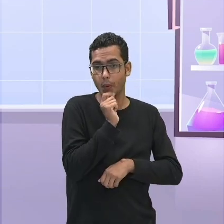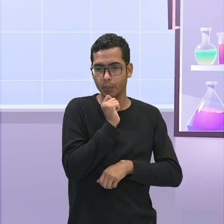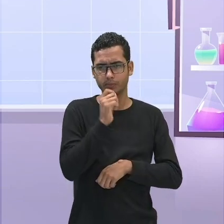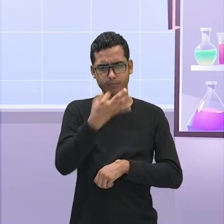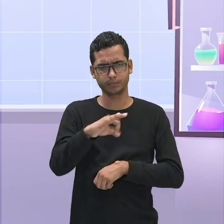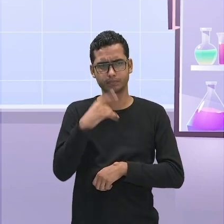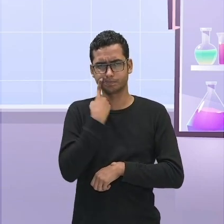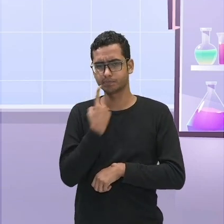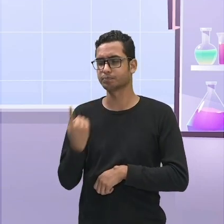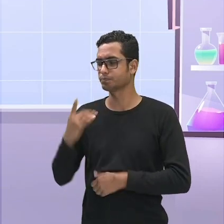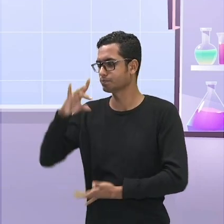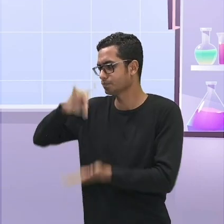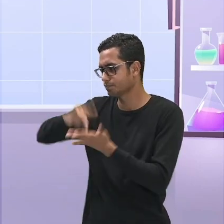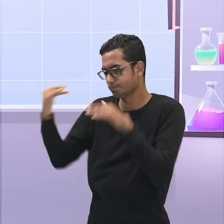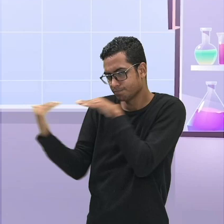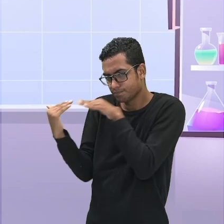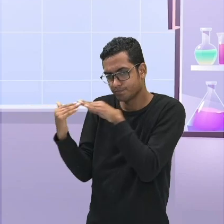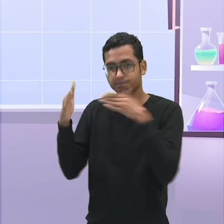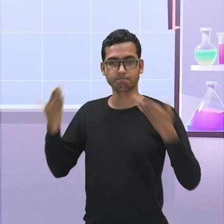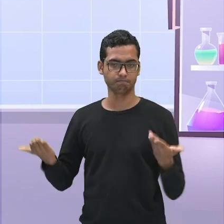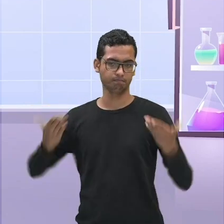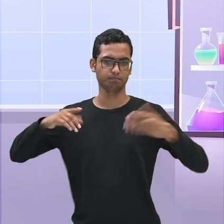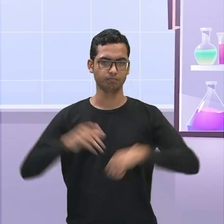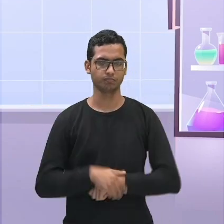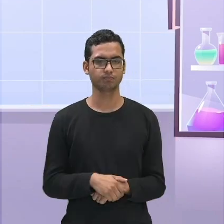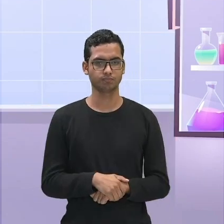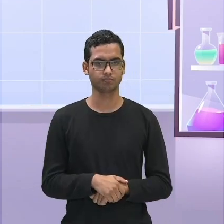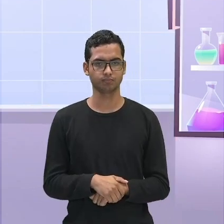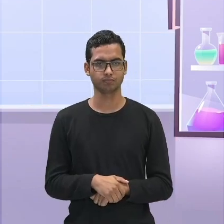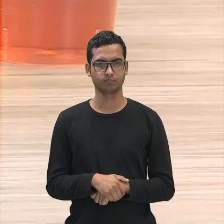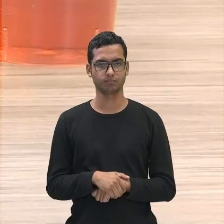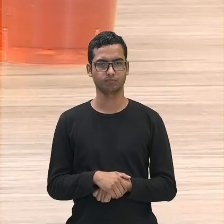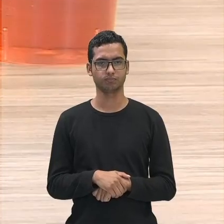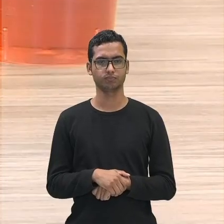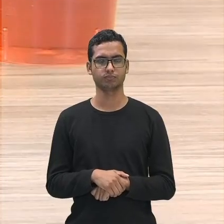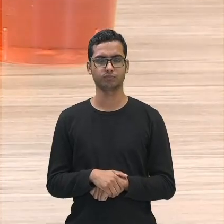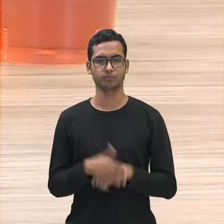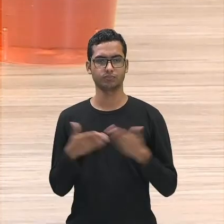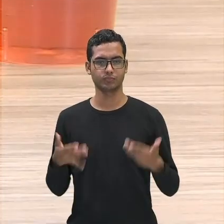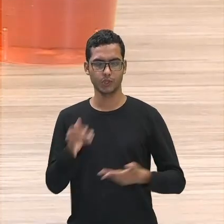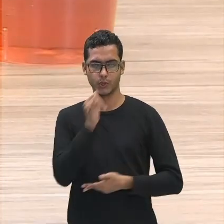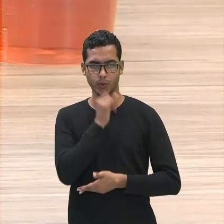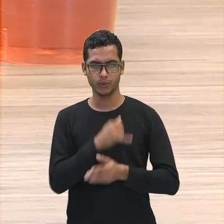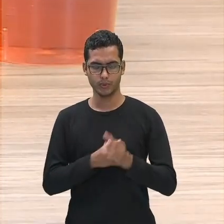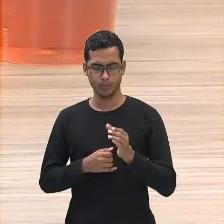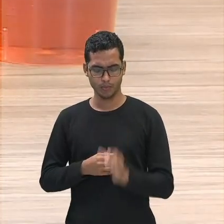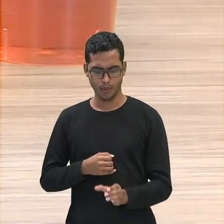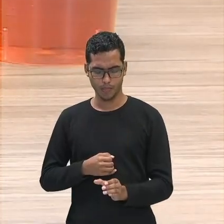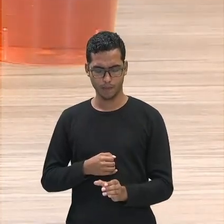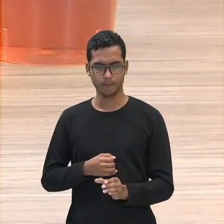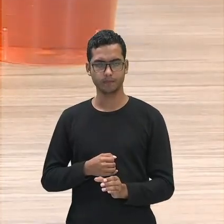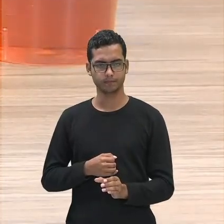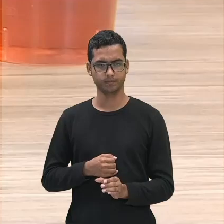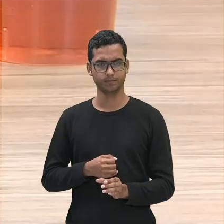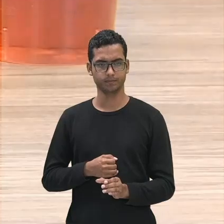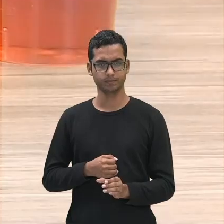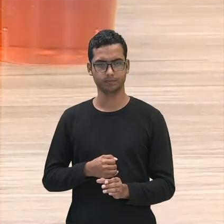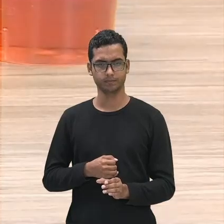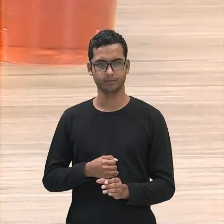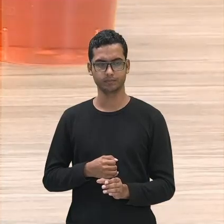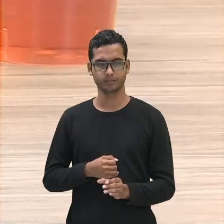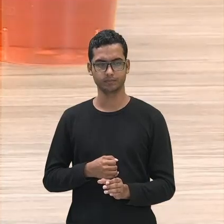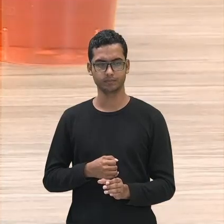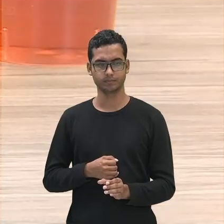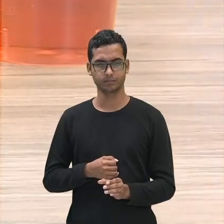Verdade, quimiquinha. Por outro lado, quando adicionamos água sanitária